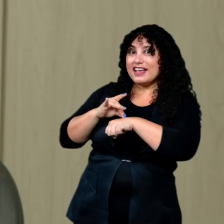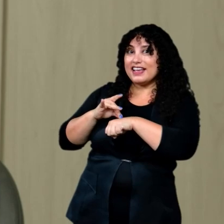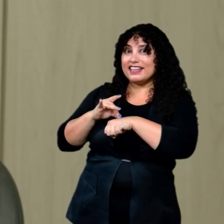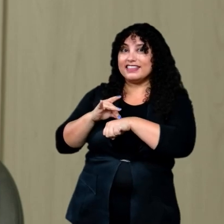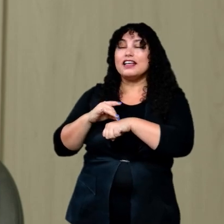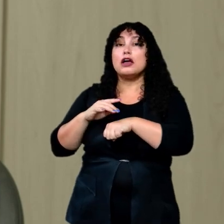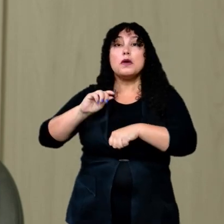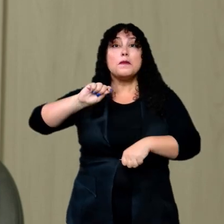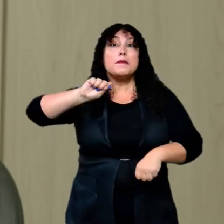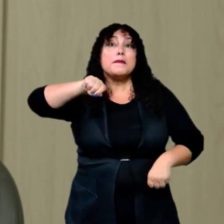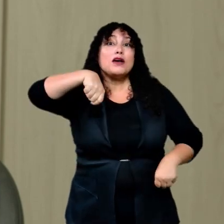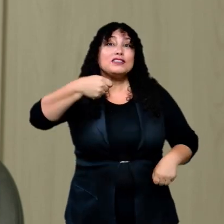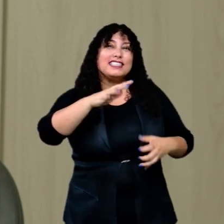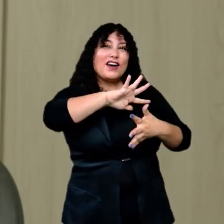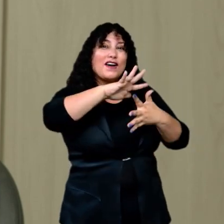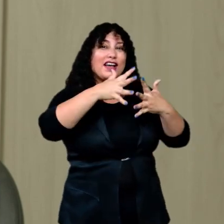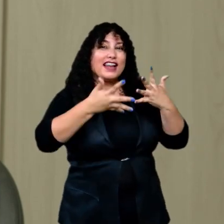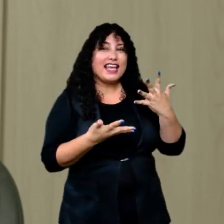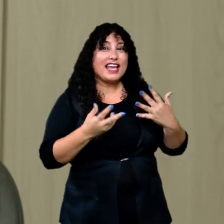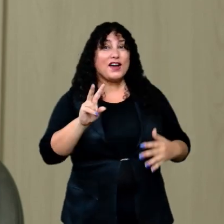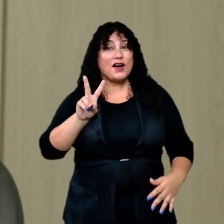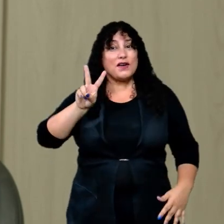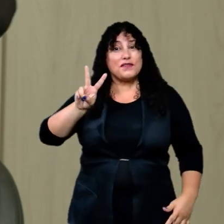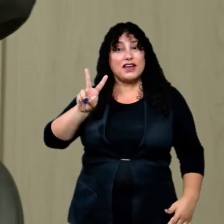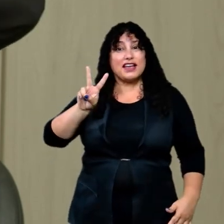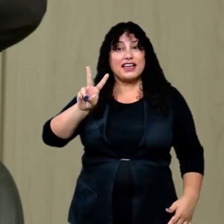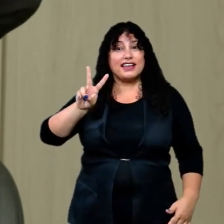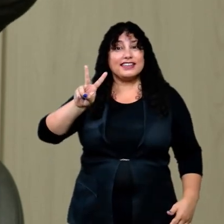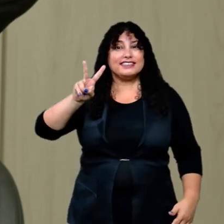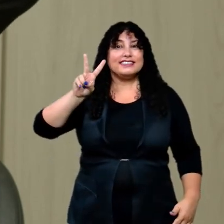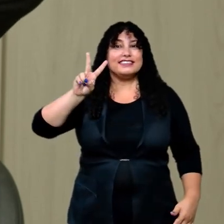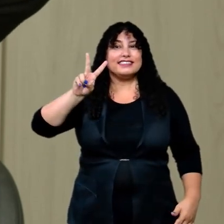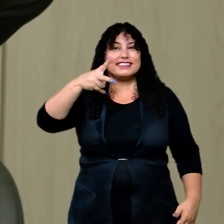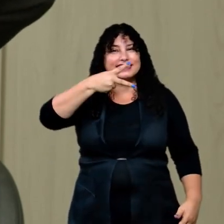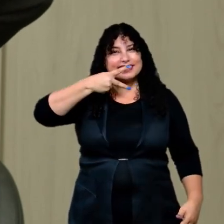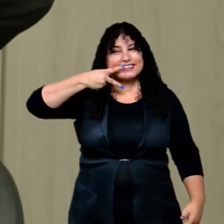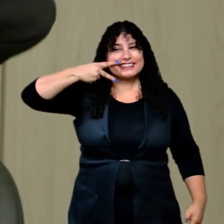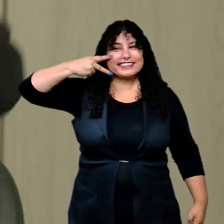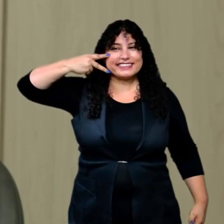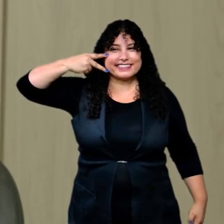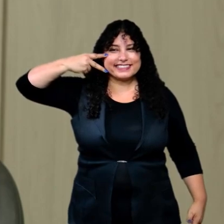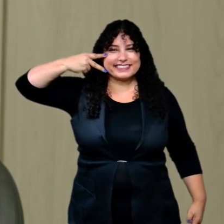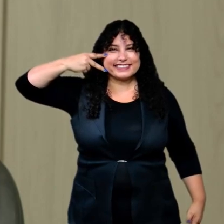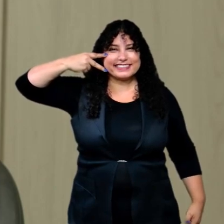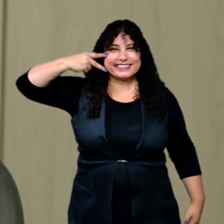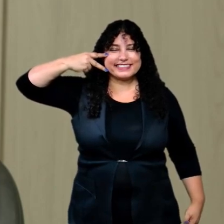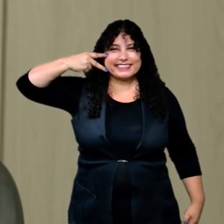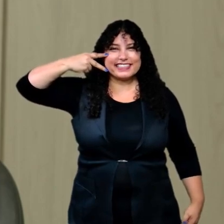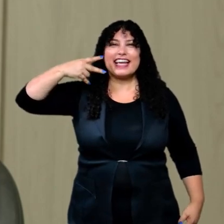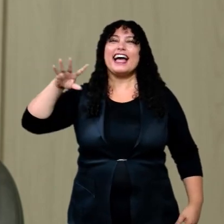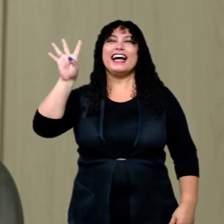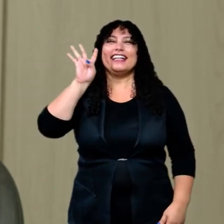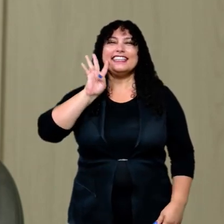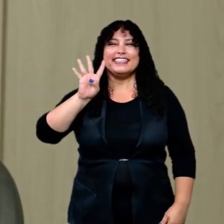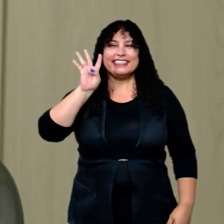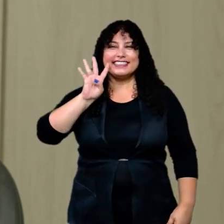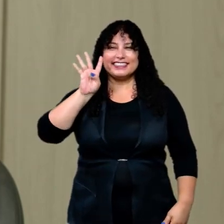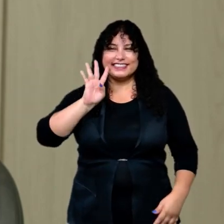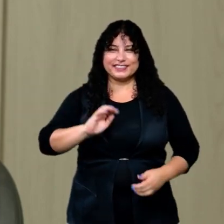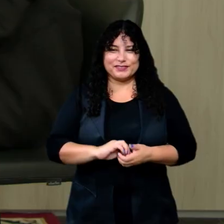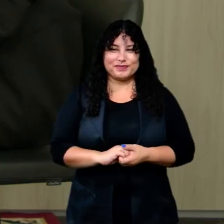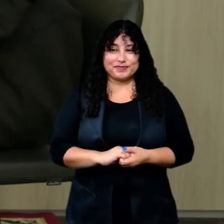meu sinal em libras é um V virado para os lábios com sorriso. Ai, muito legal.